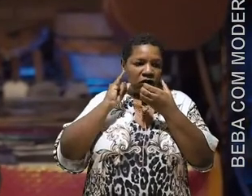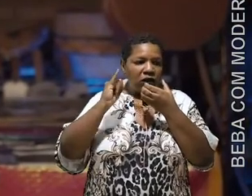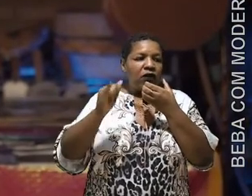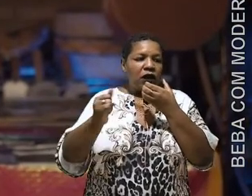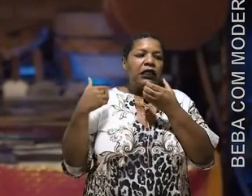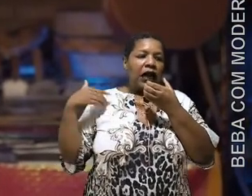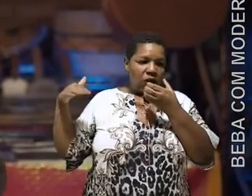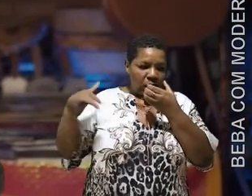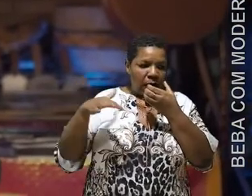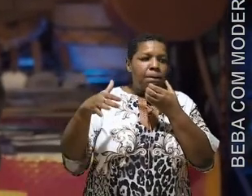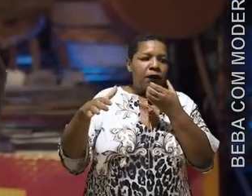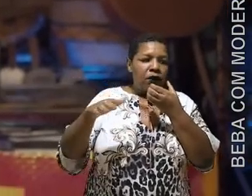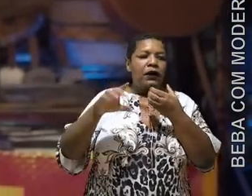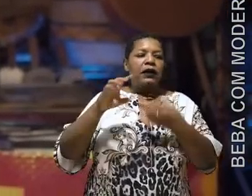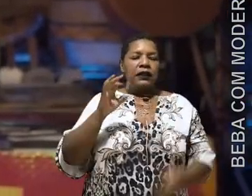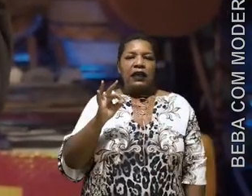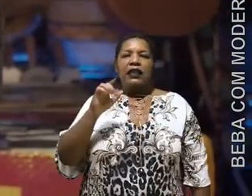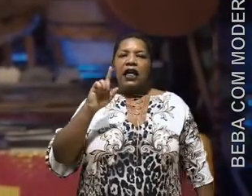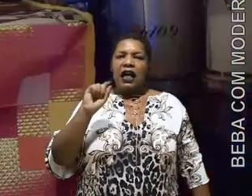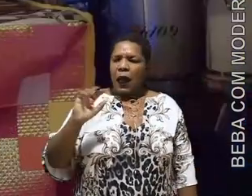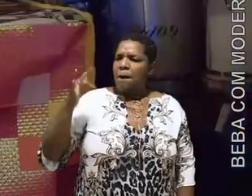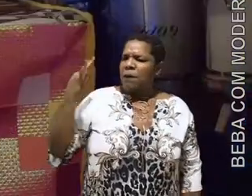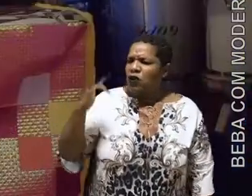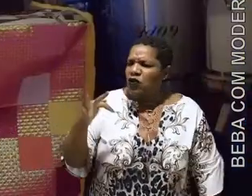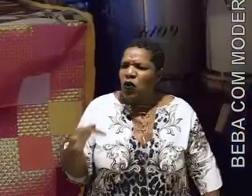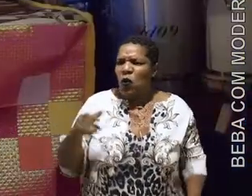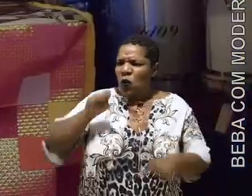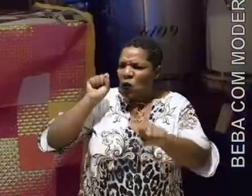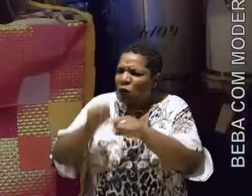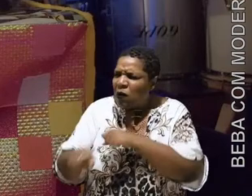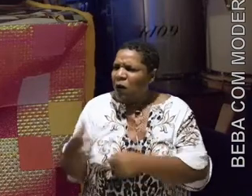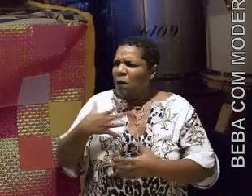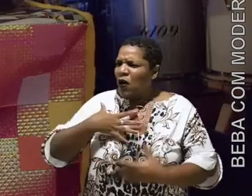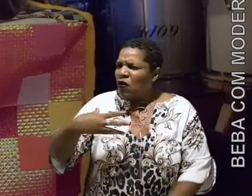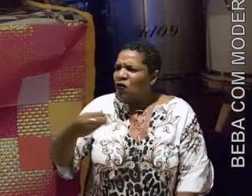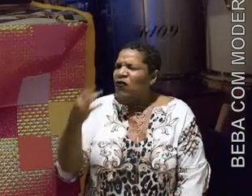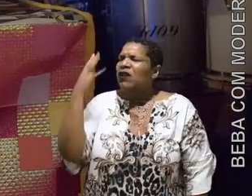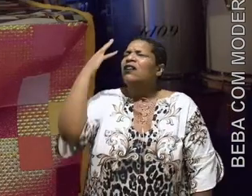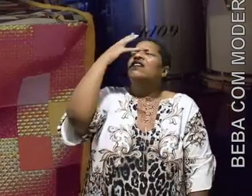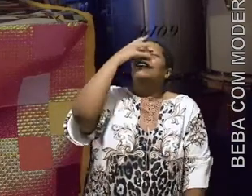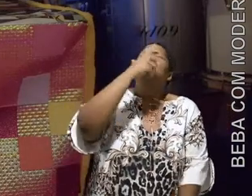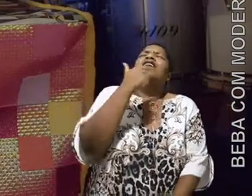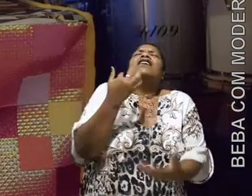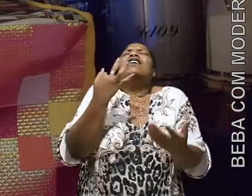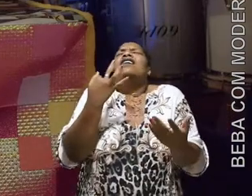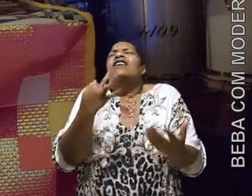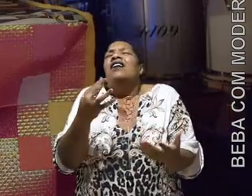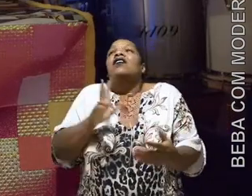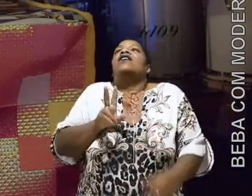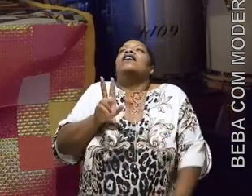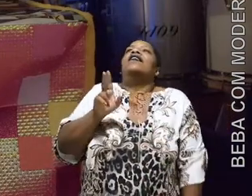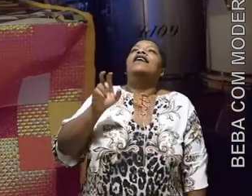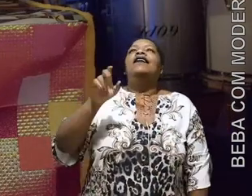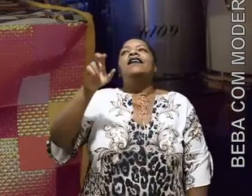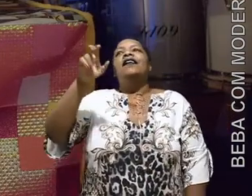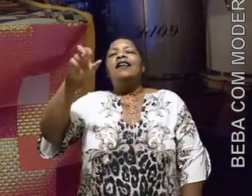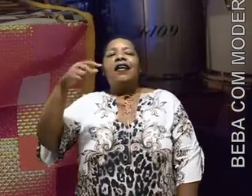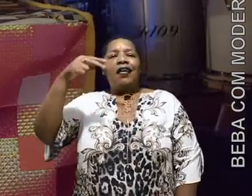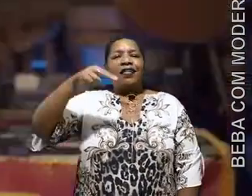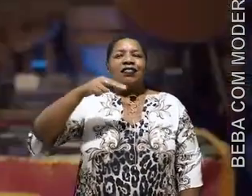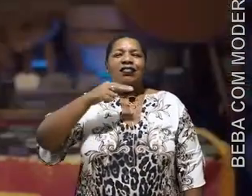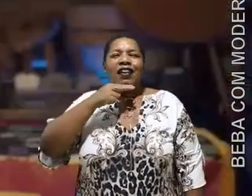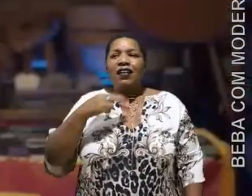boa noite se machucou de segurou meu filho lindo viu o autor que a todos